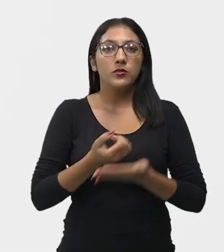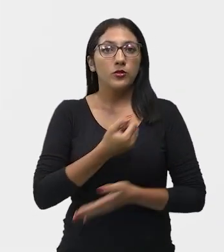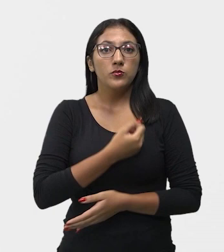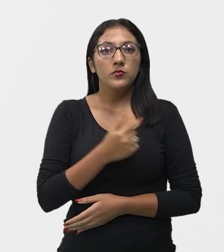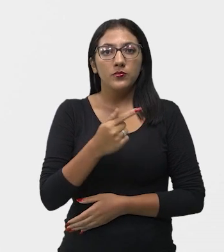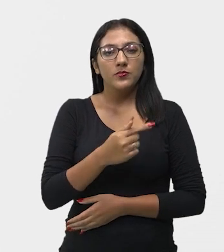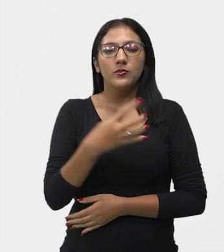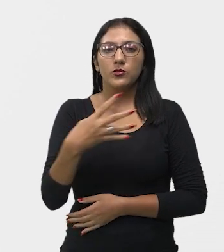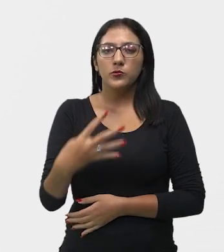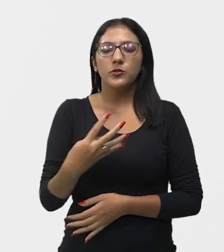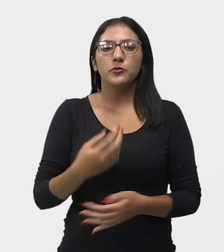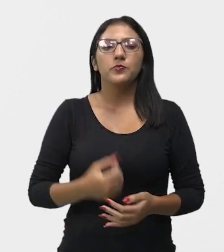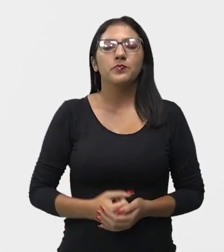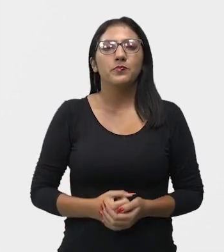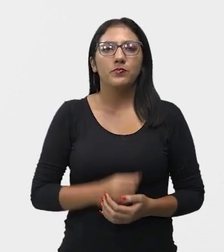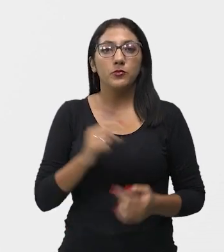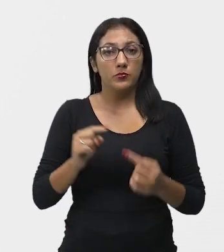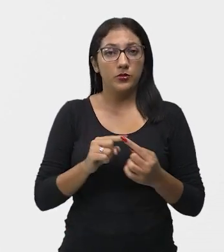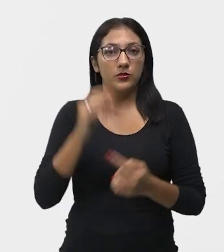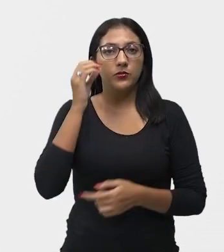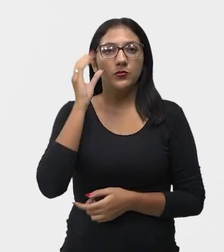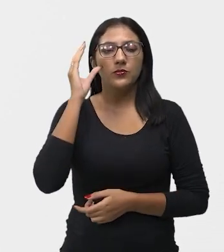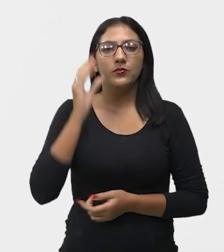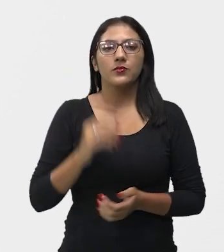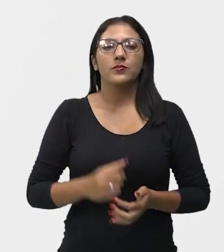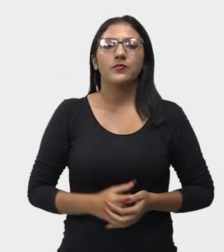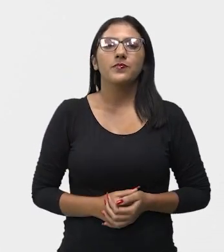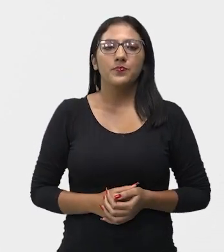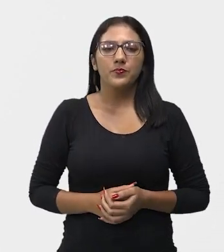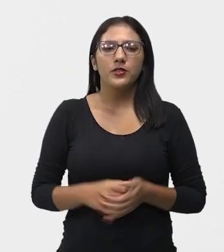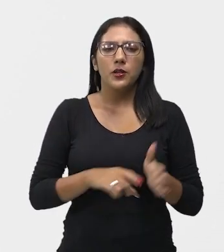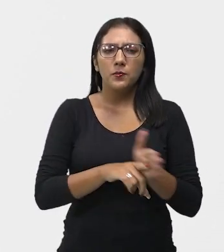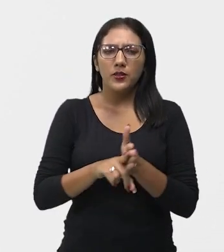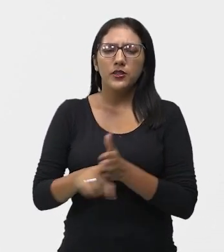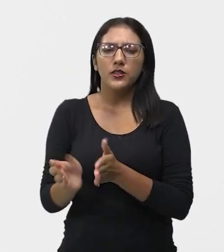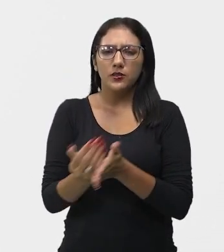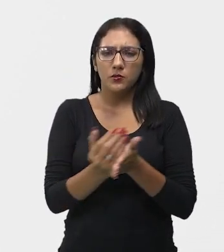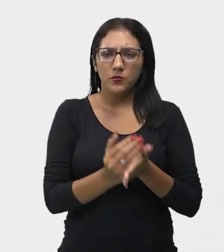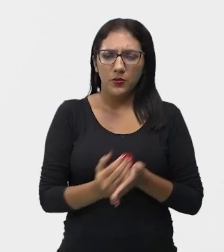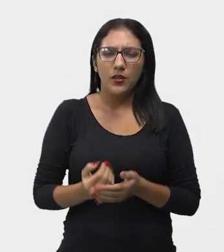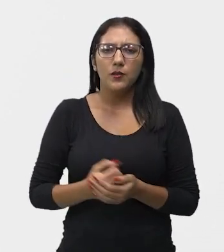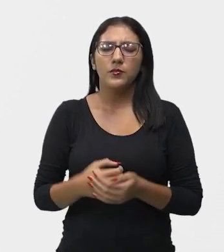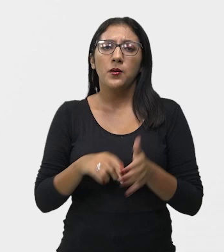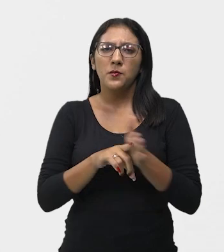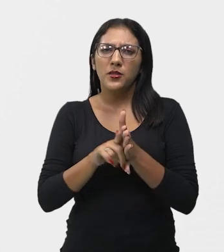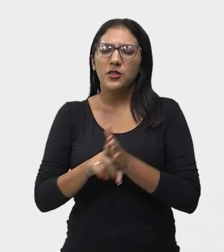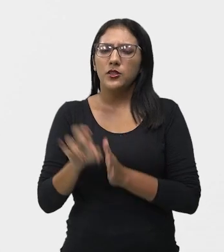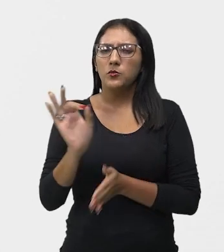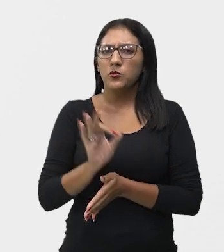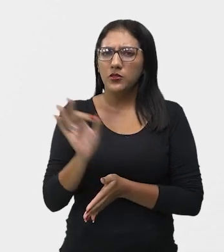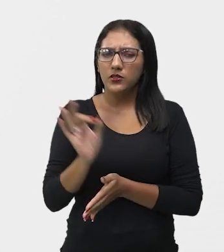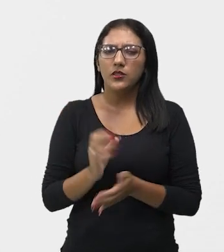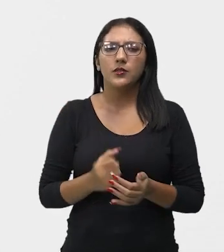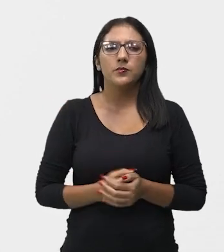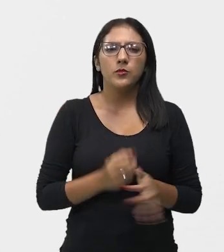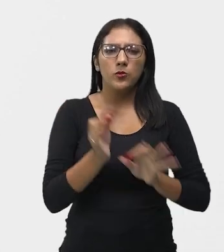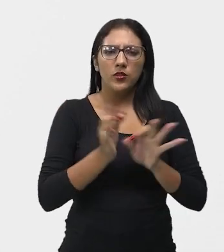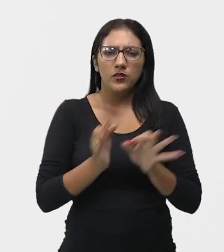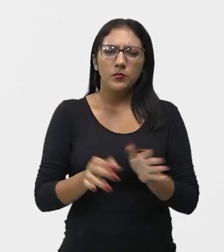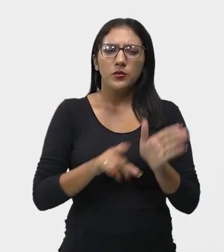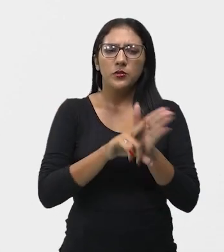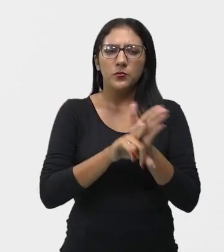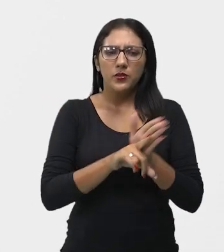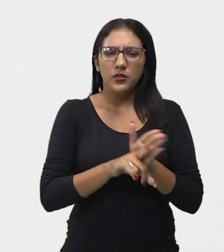número 74, objeto de conhecimento, pesquisa amostral e pesquisa censitária, planejamento de